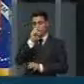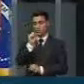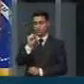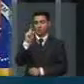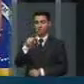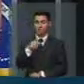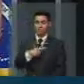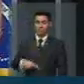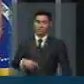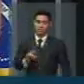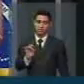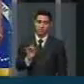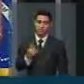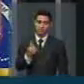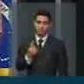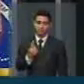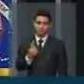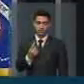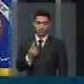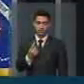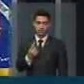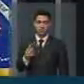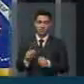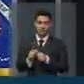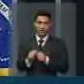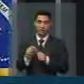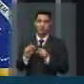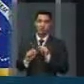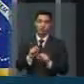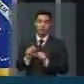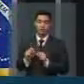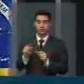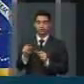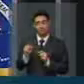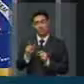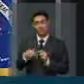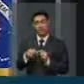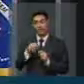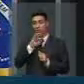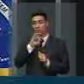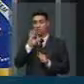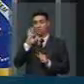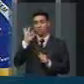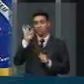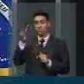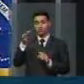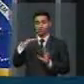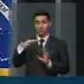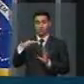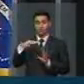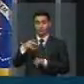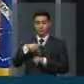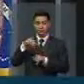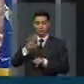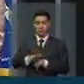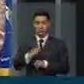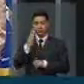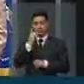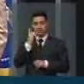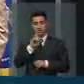presidencial, fazendo, inclusive, algo que é extremamente delicado para o futuro da nação, meu caro deputado Landim, e para o